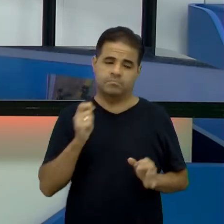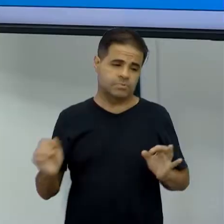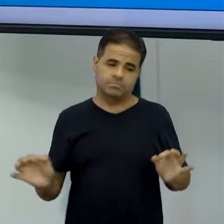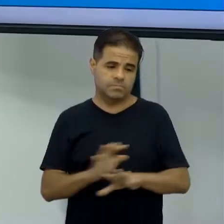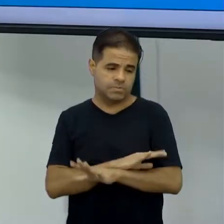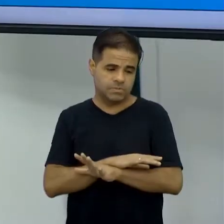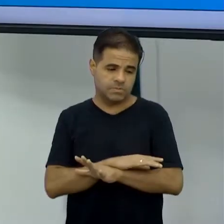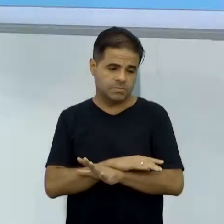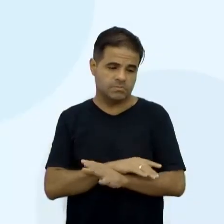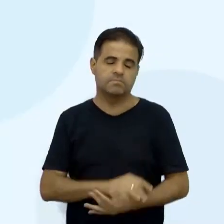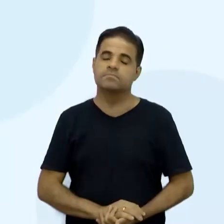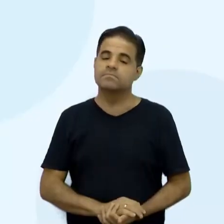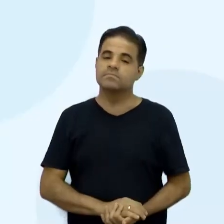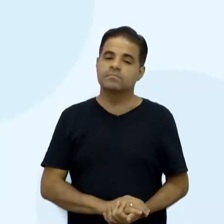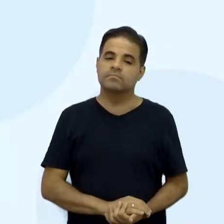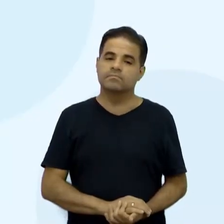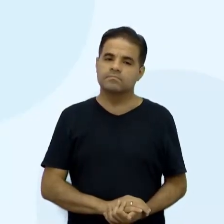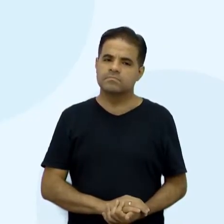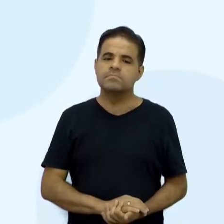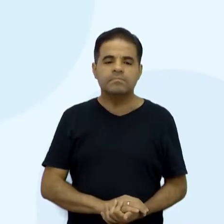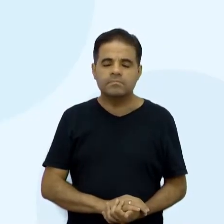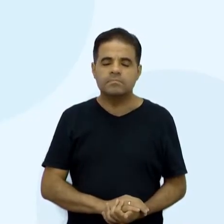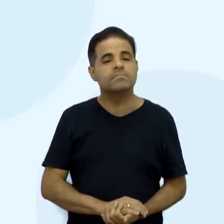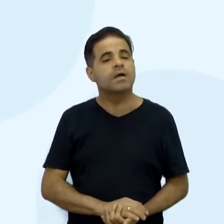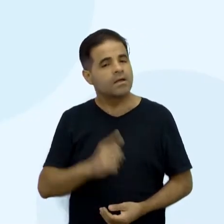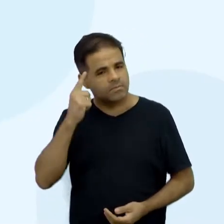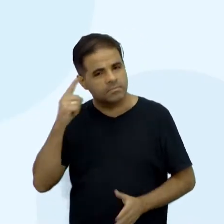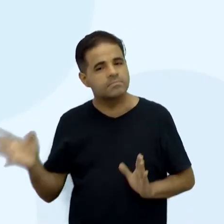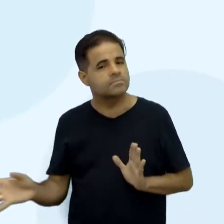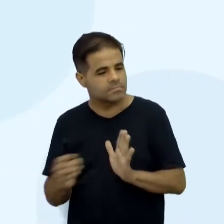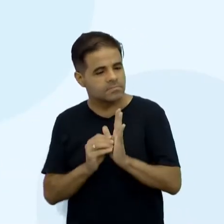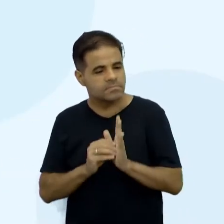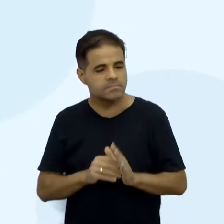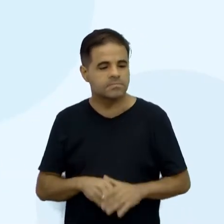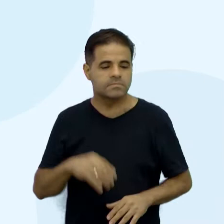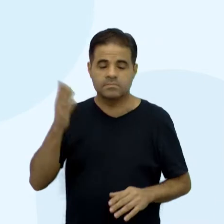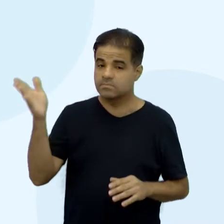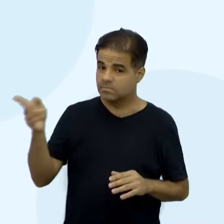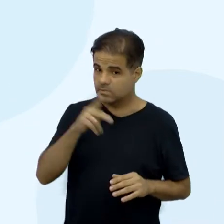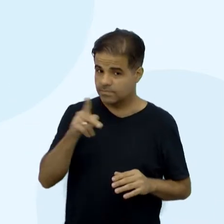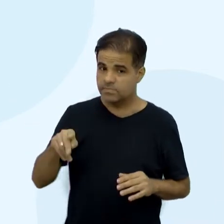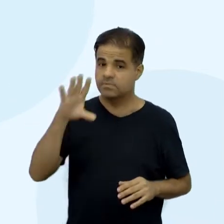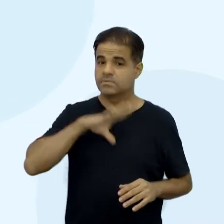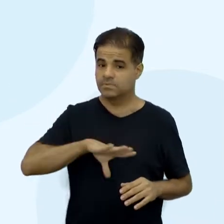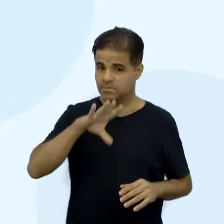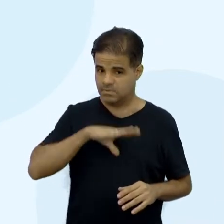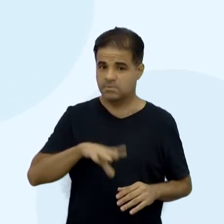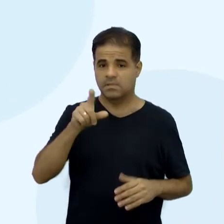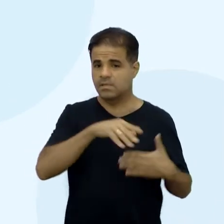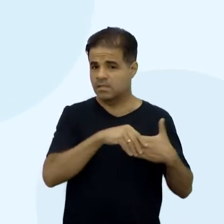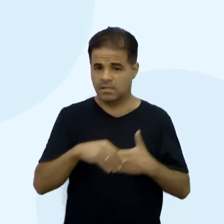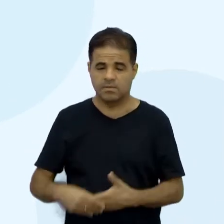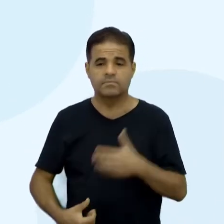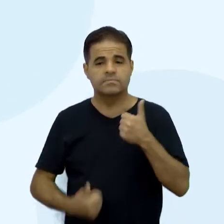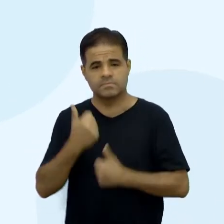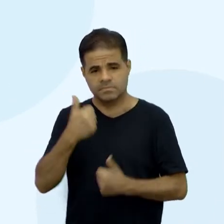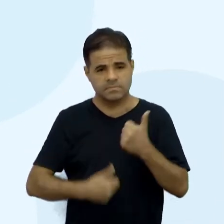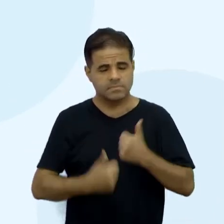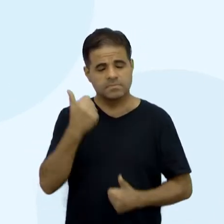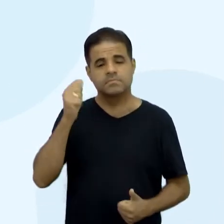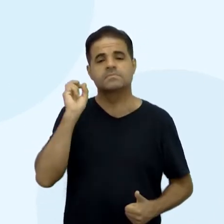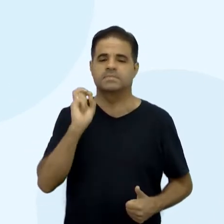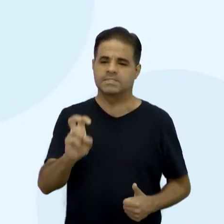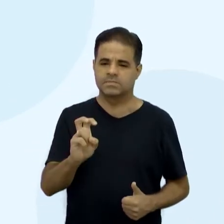né? Então olha só, coloquei um fundo para ficar bacaninha. Legal. E aí vem assim, ó, professor de língua portuguesa é guiado em futebol de